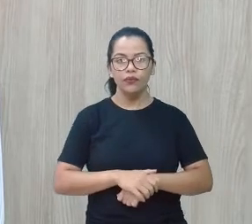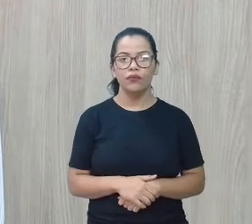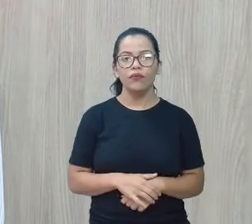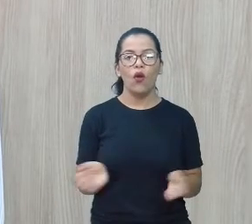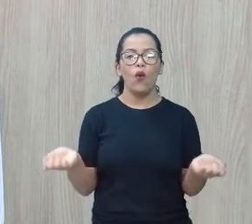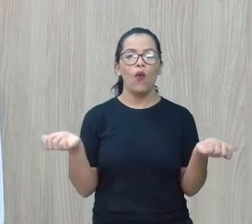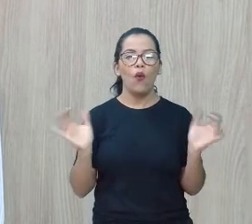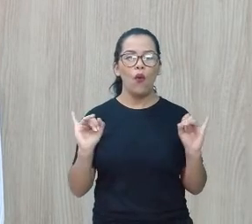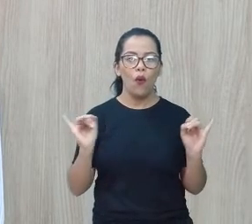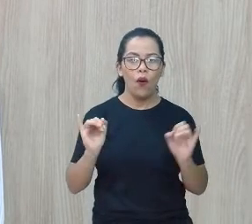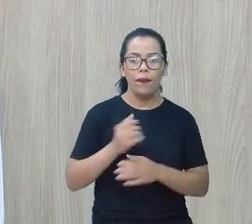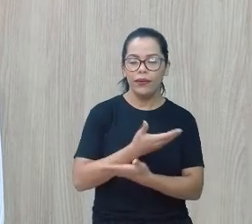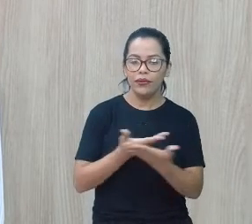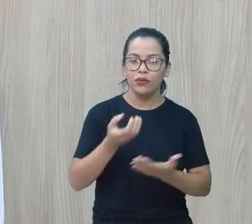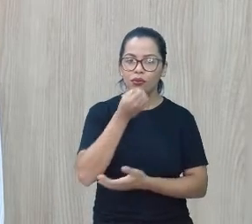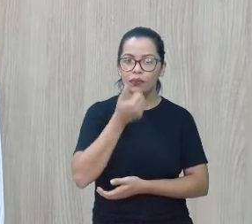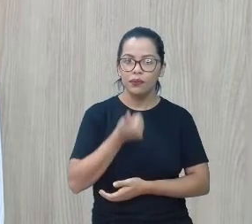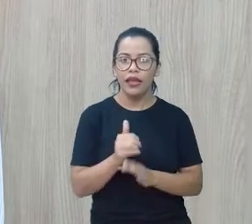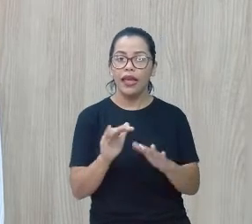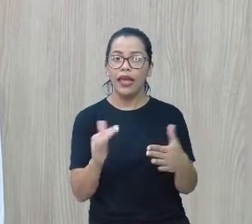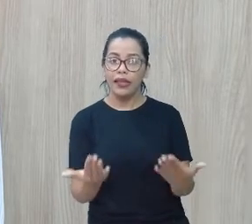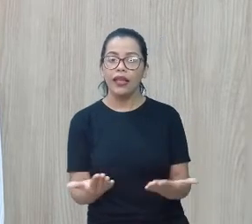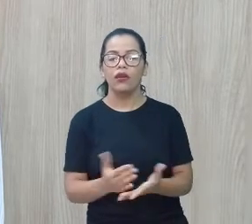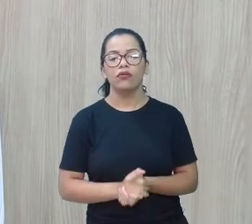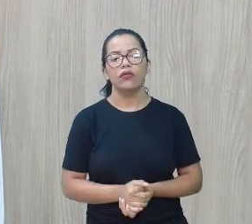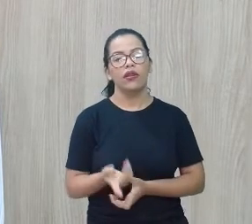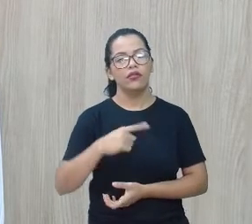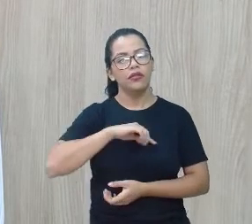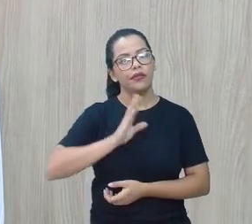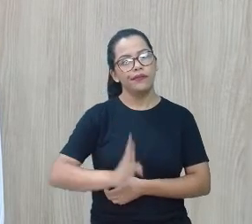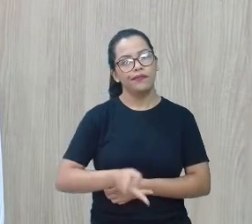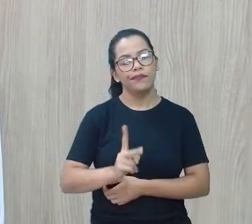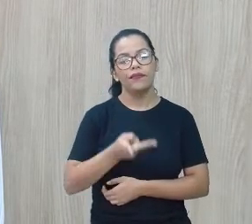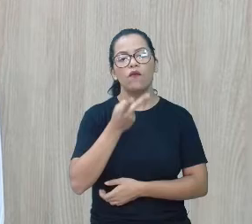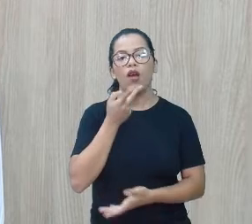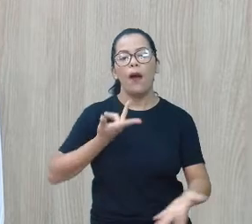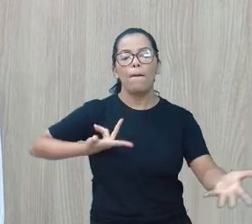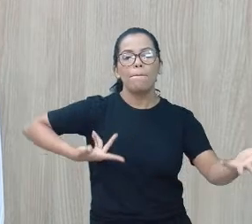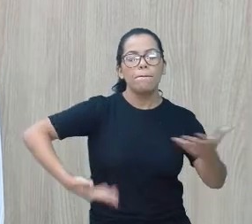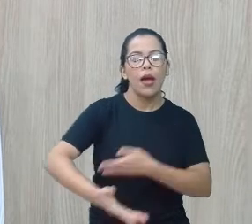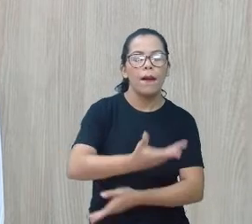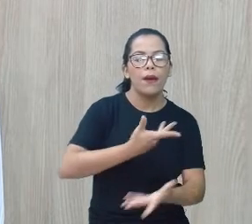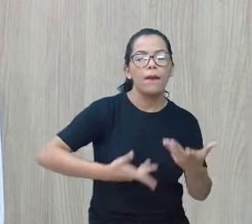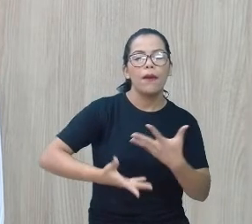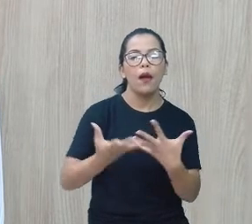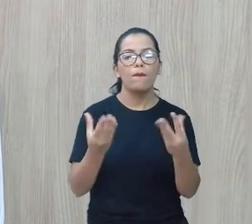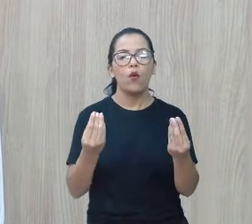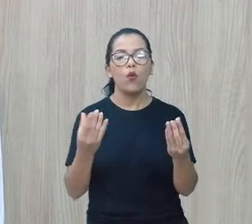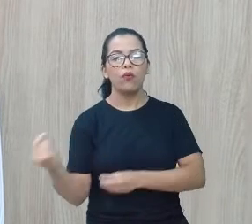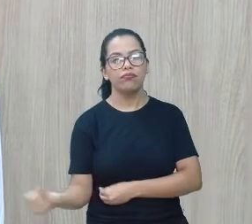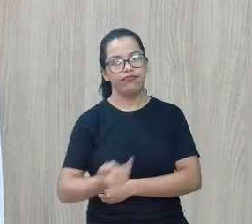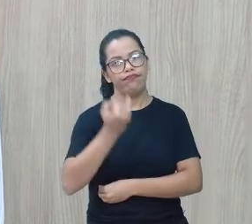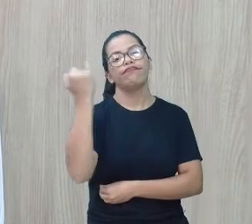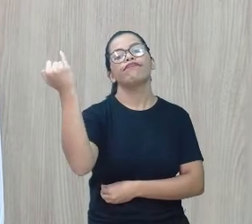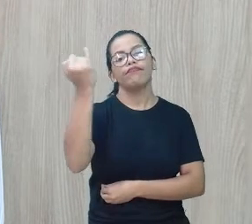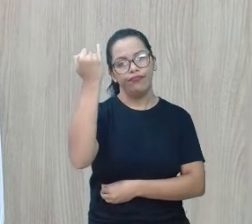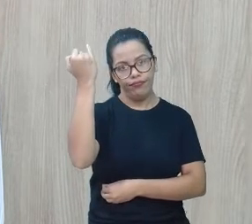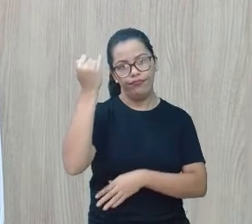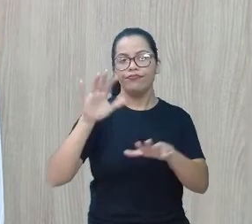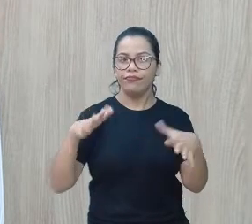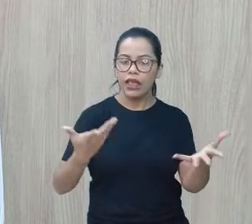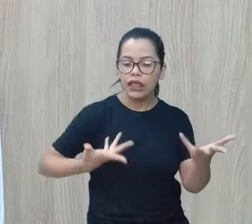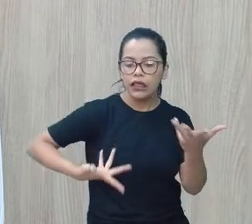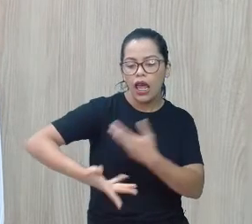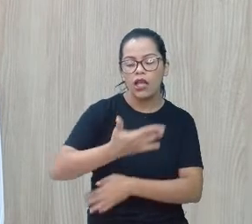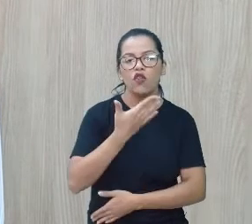Olá, pessoal, tudo bem? Então, como a gente diz, a interação com vocês ela é muito importante e essa interação